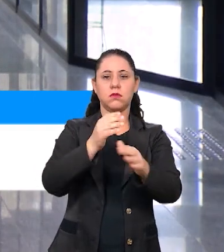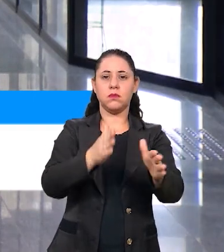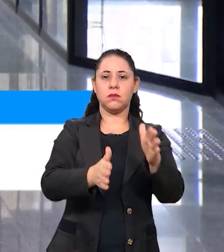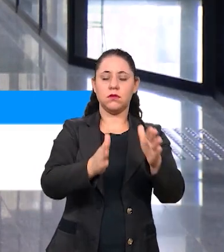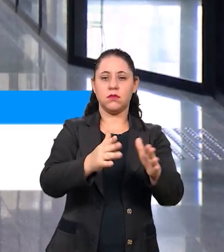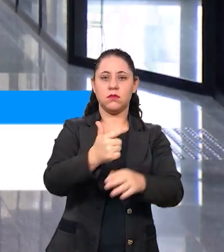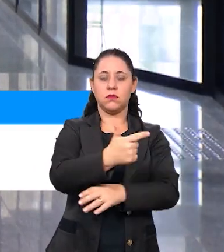para o período